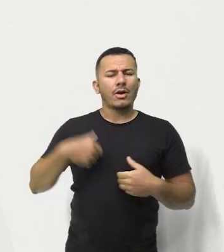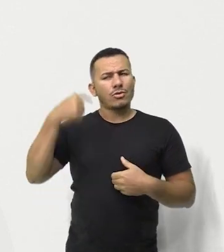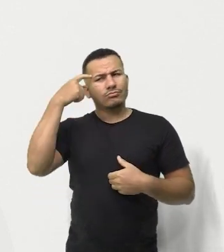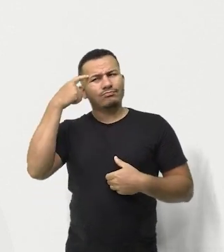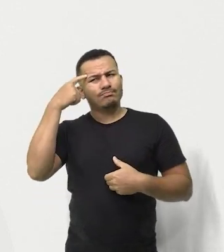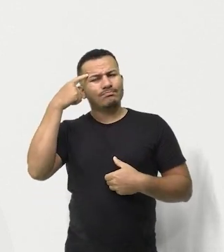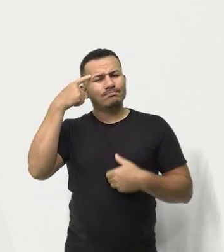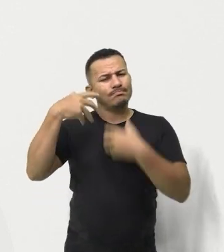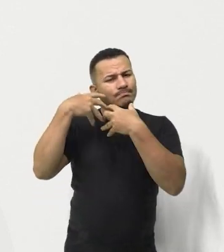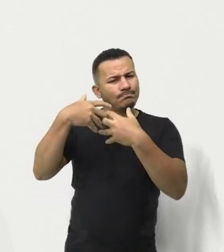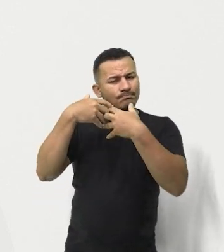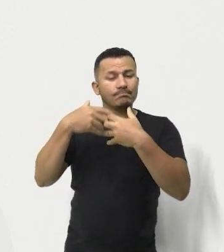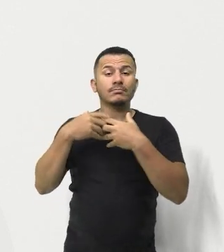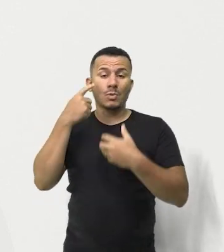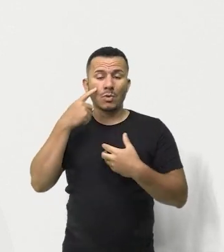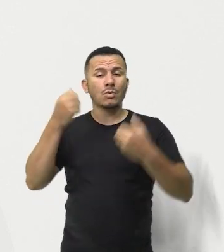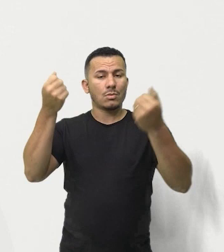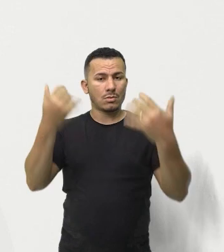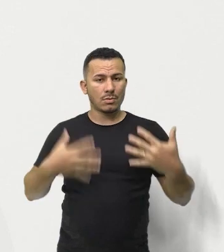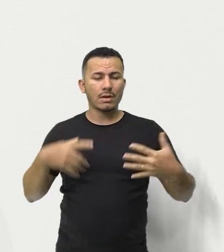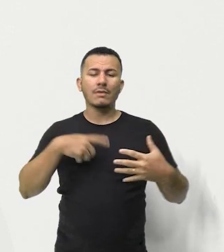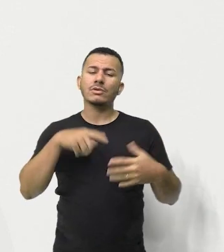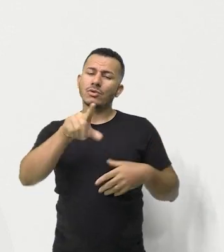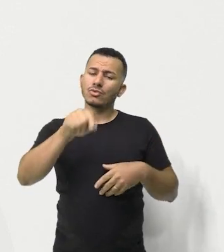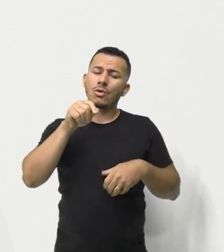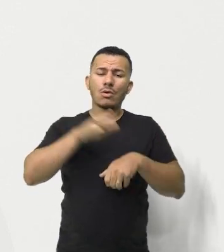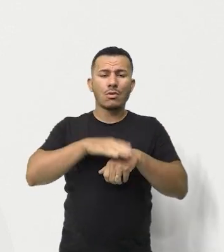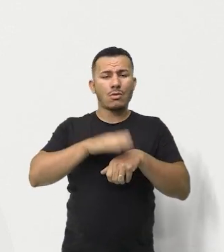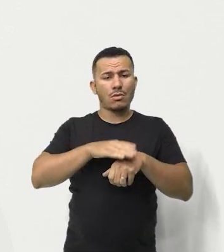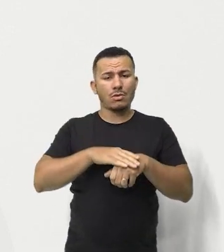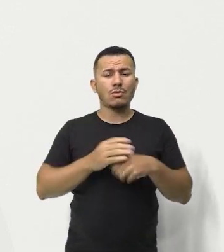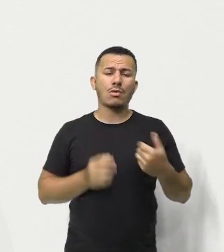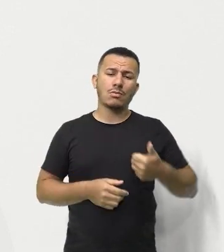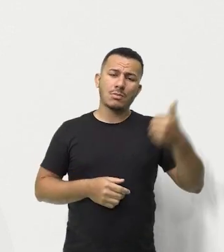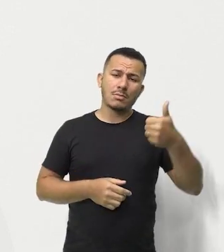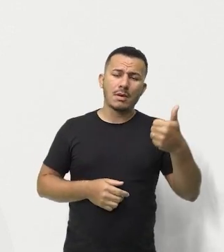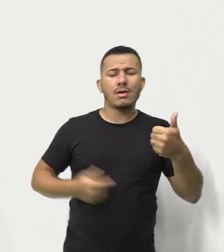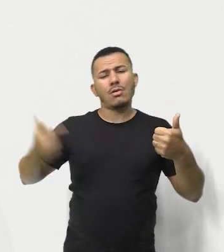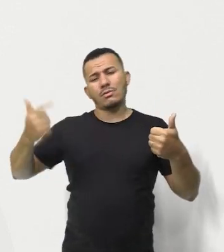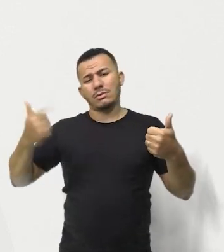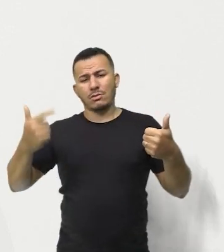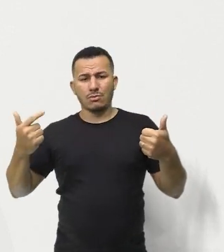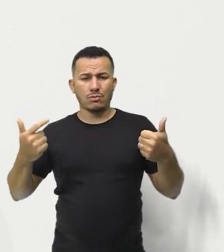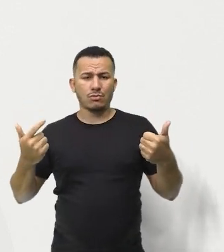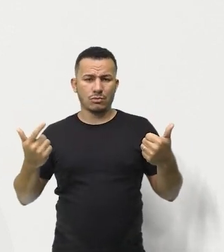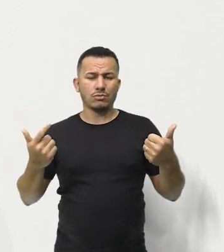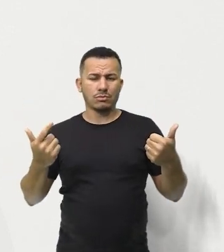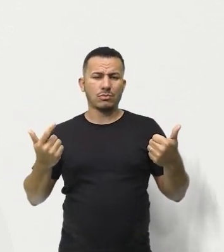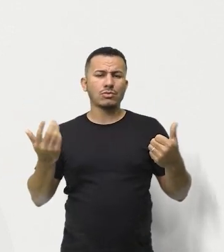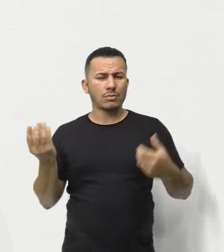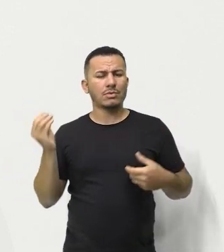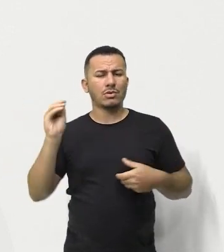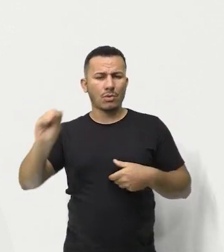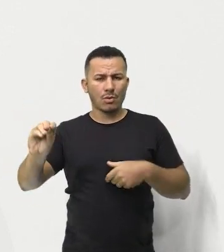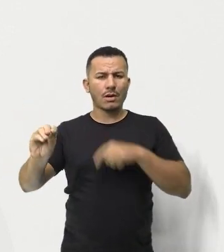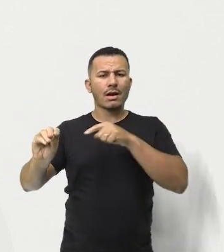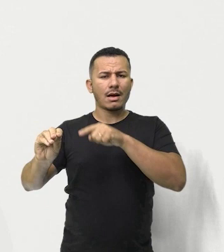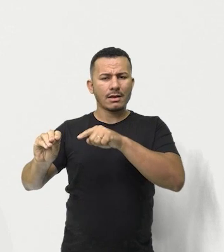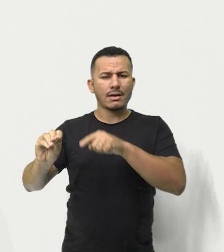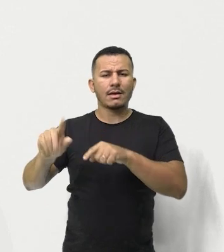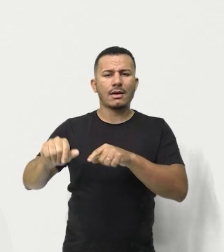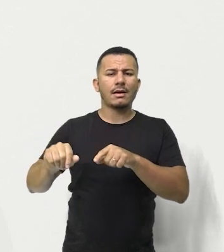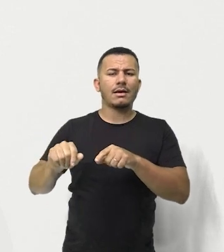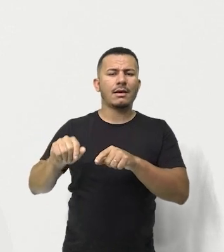aquele rápido de resolver, o que o professor Aldemir falou? Que você escolhe um dos membros para colocar os